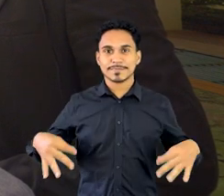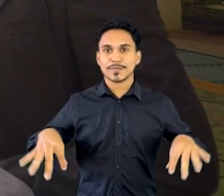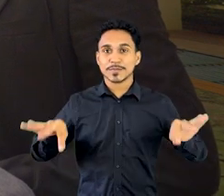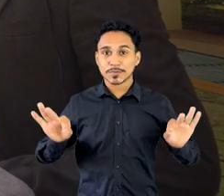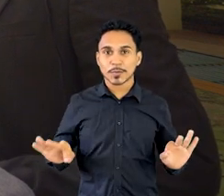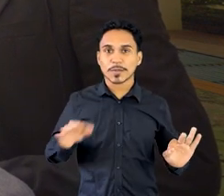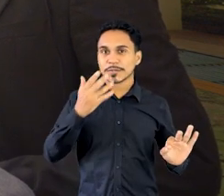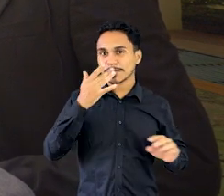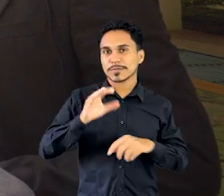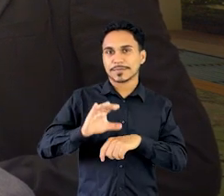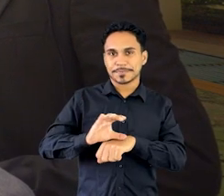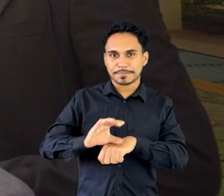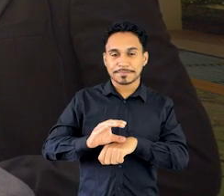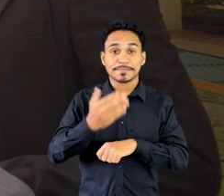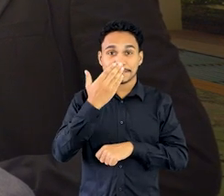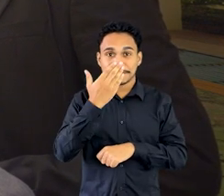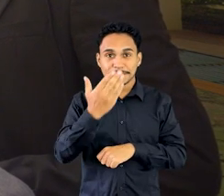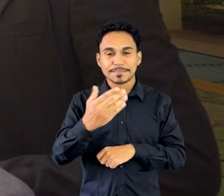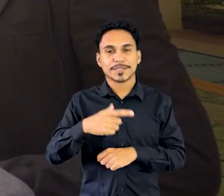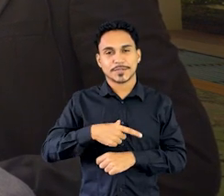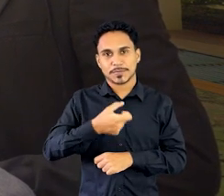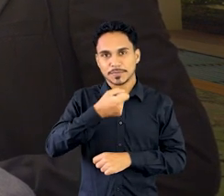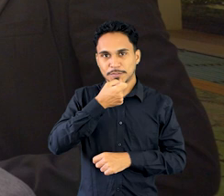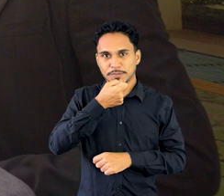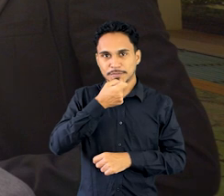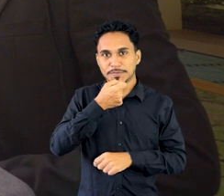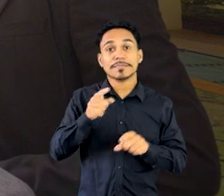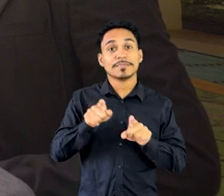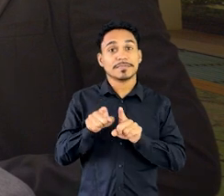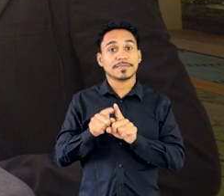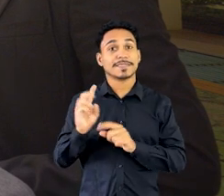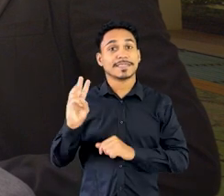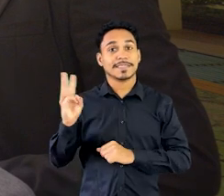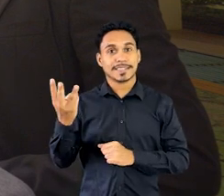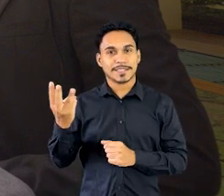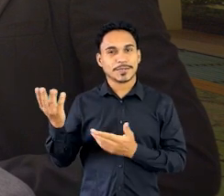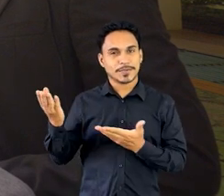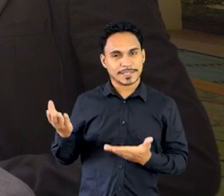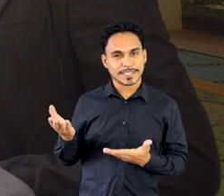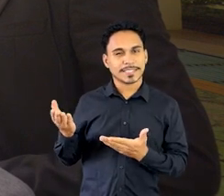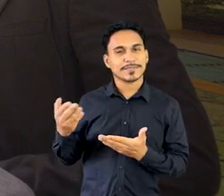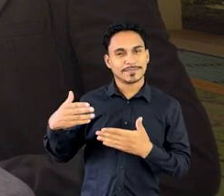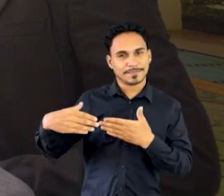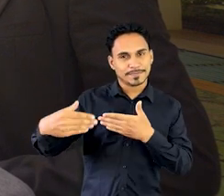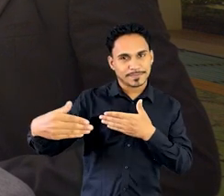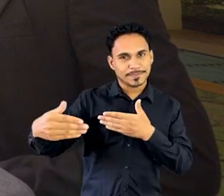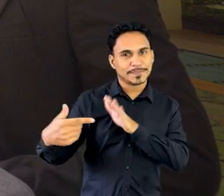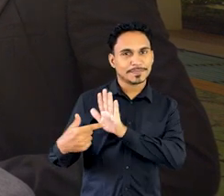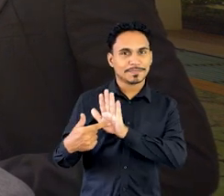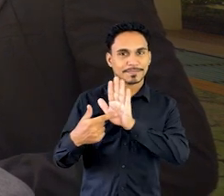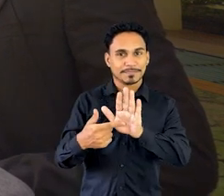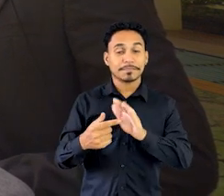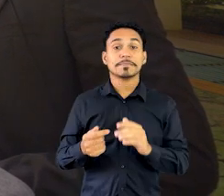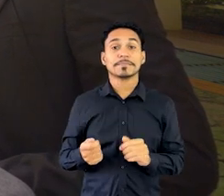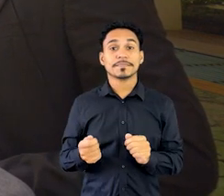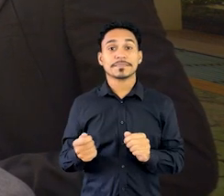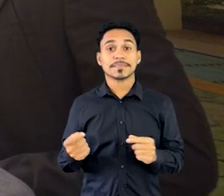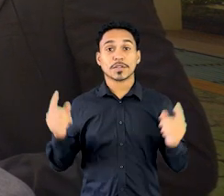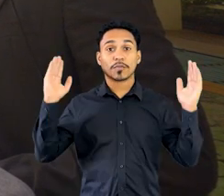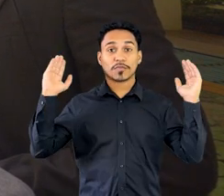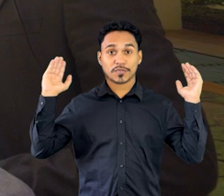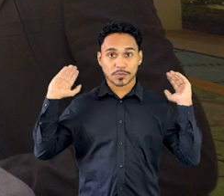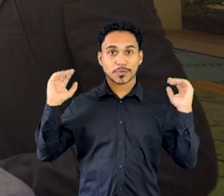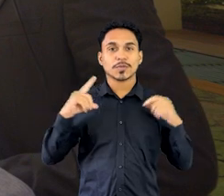microfone e junto dessa mesa os meus três convidados que já já eu apresento ao fundo eu tenho uma construção e a minha esquerda